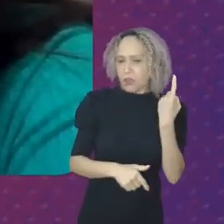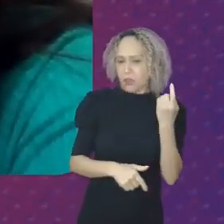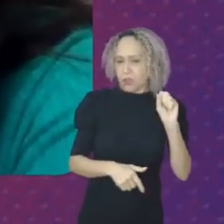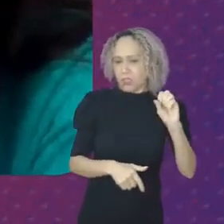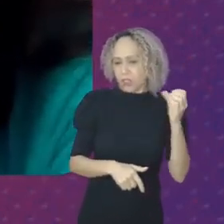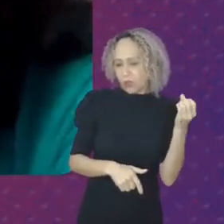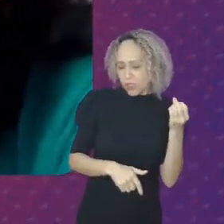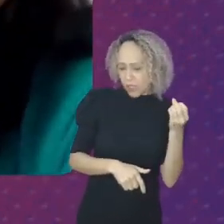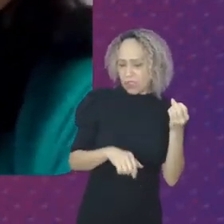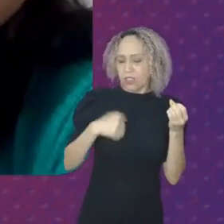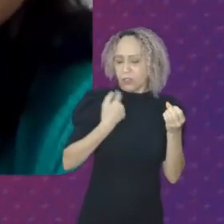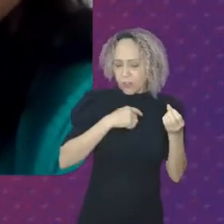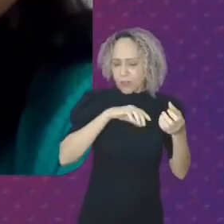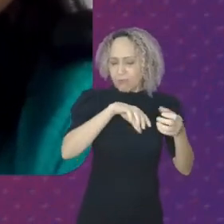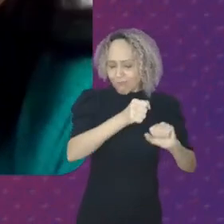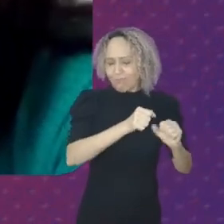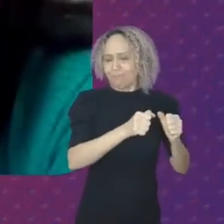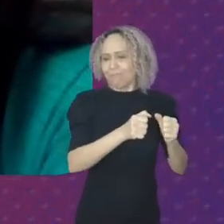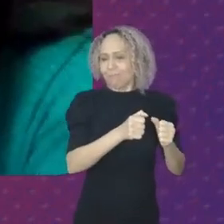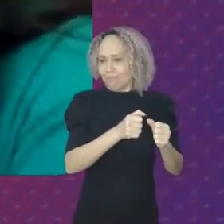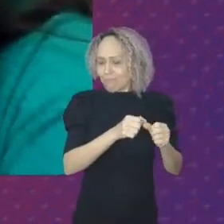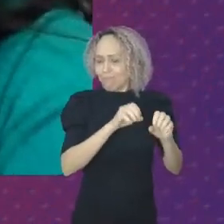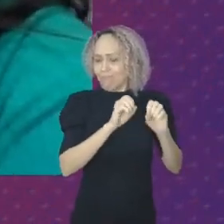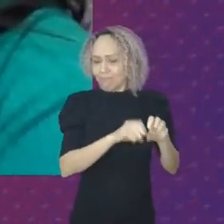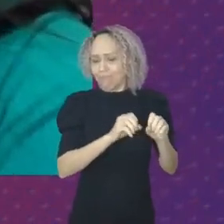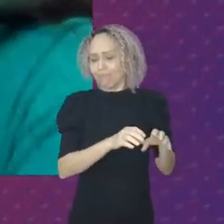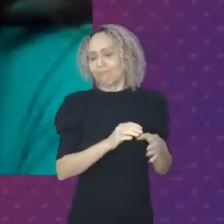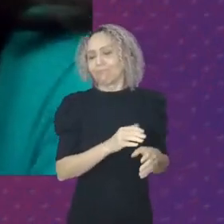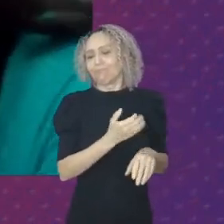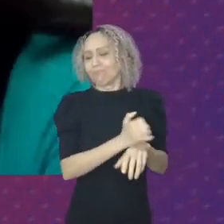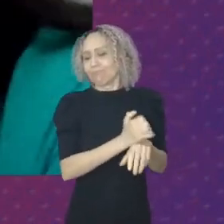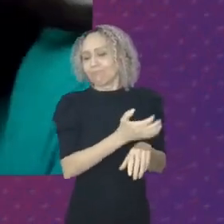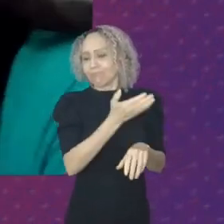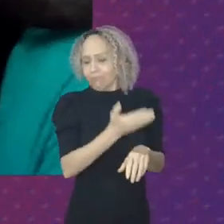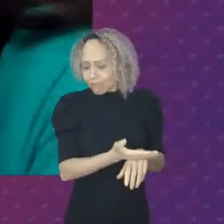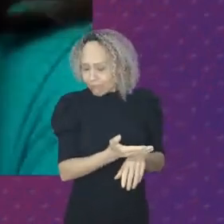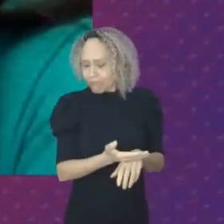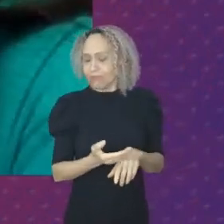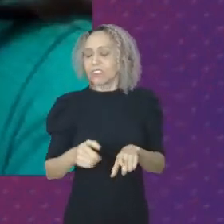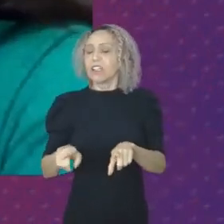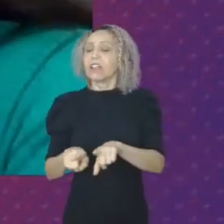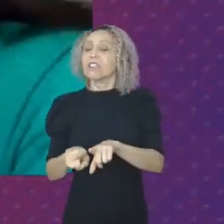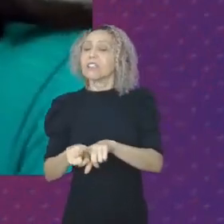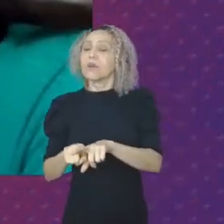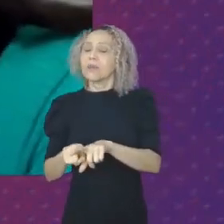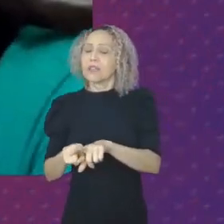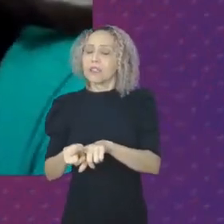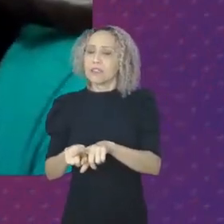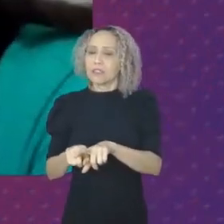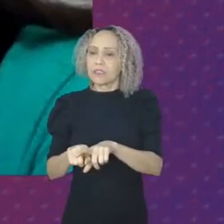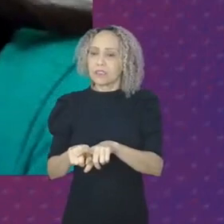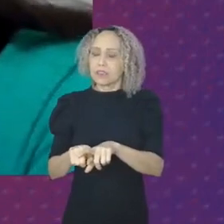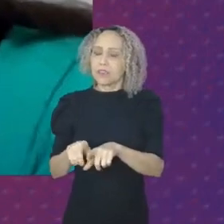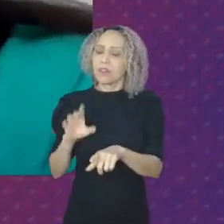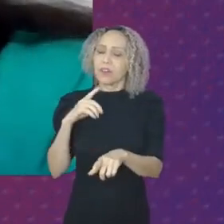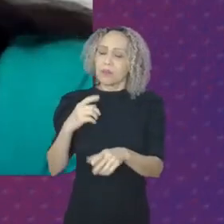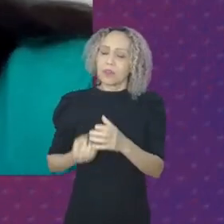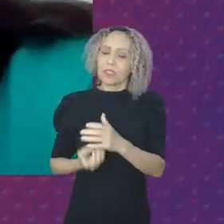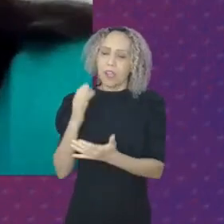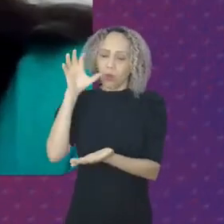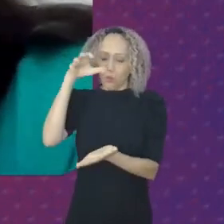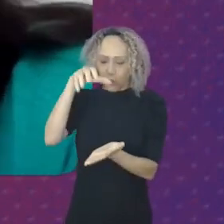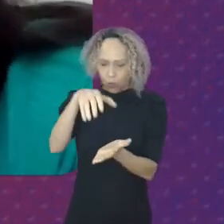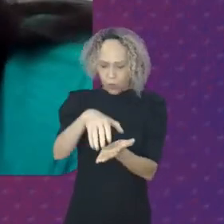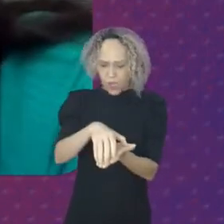essa capacitação e nós temos agora um ciclo de capacitações que vão ser feitas de forma periódica. A gente tem